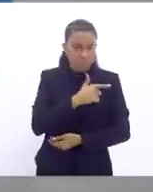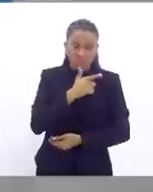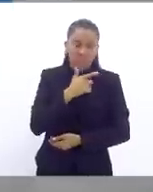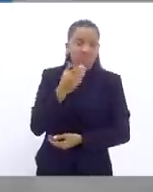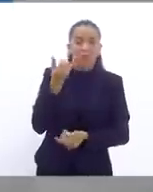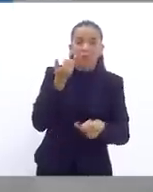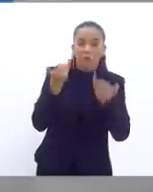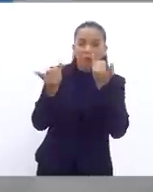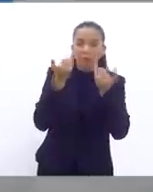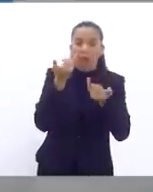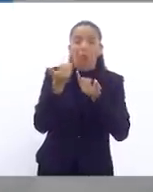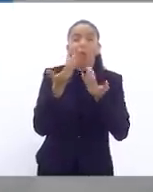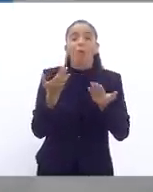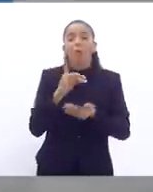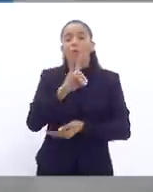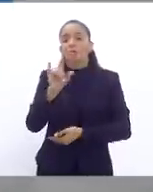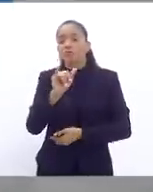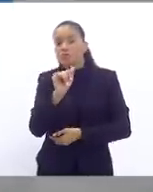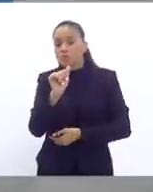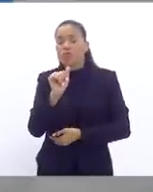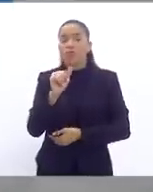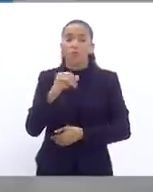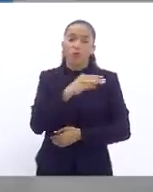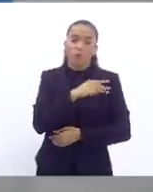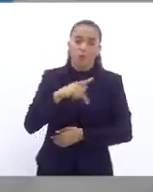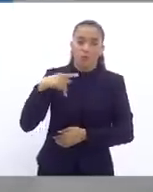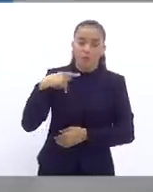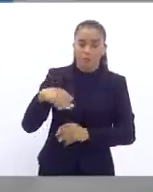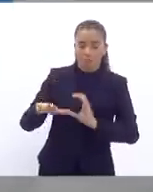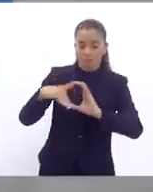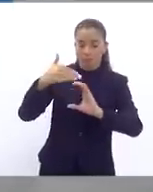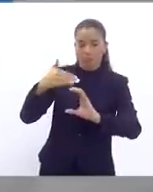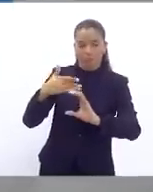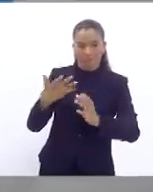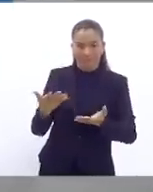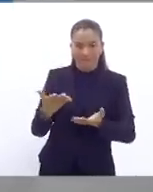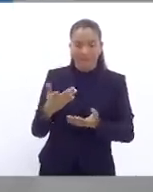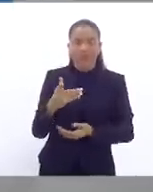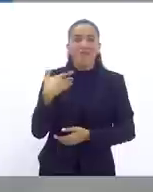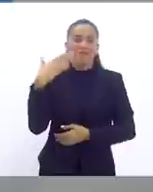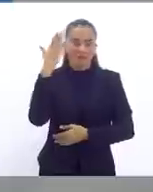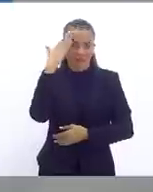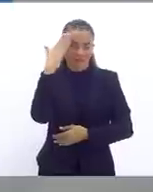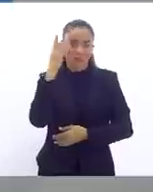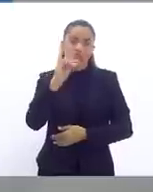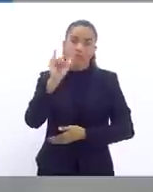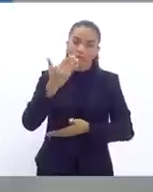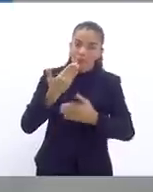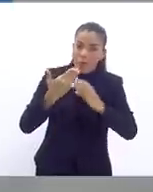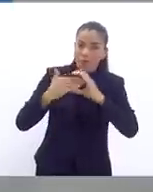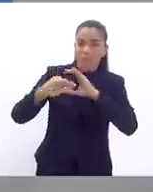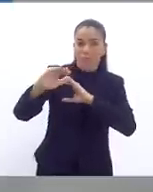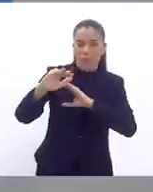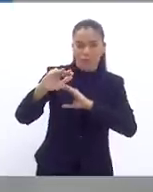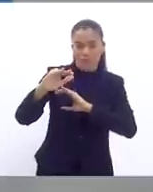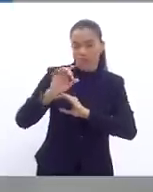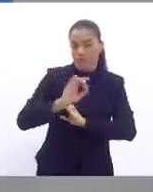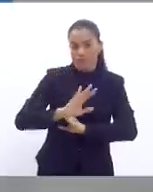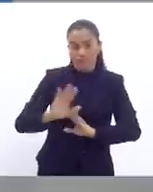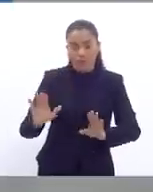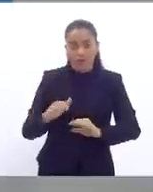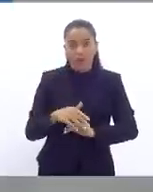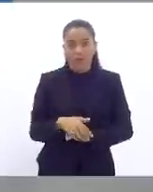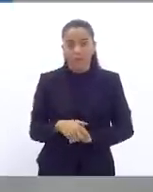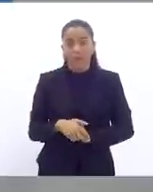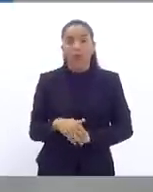que data foi recebido pelo Ministério Público nós só conseguimos saber a data do despacho mas acreditamos que